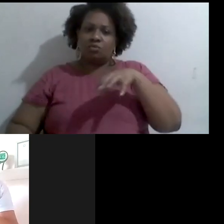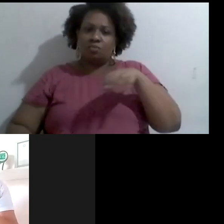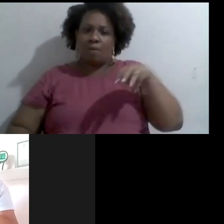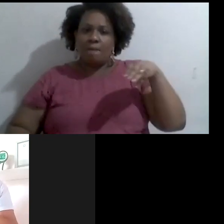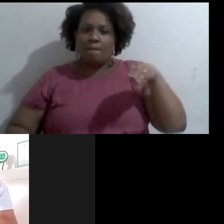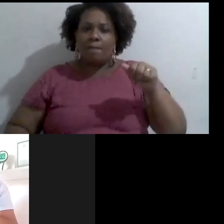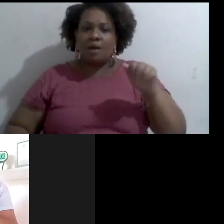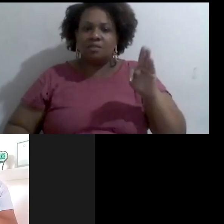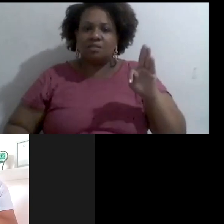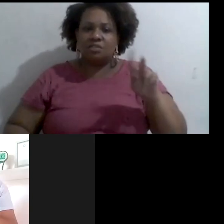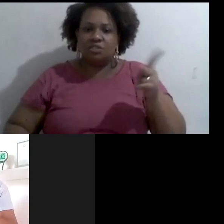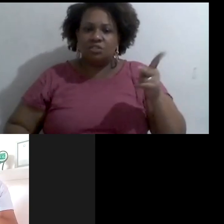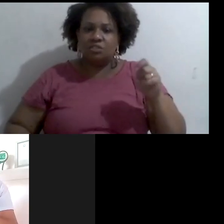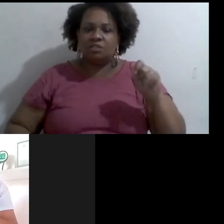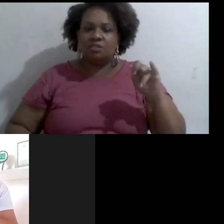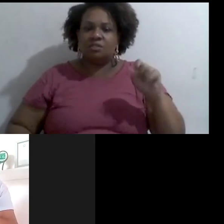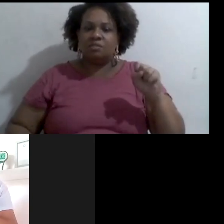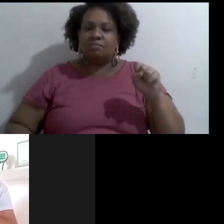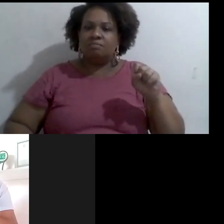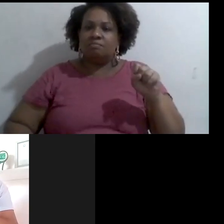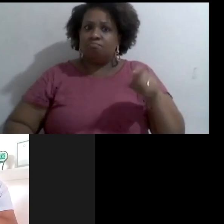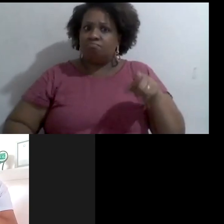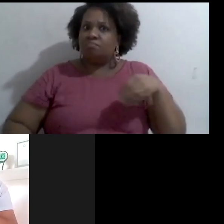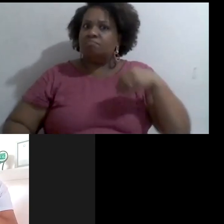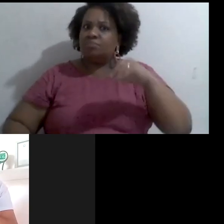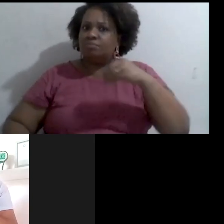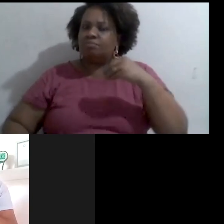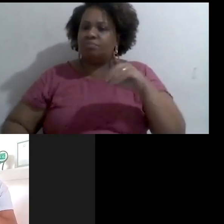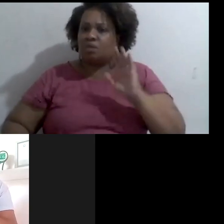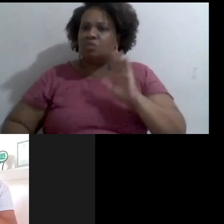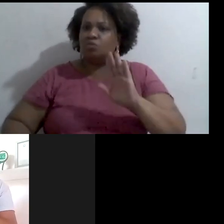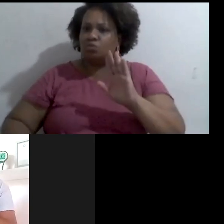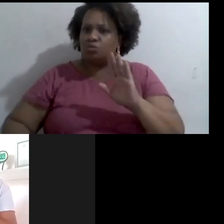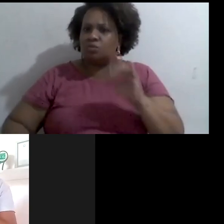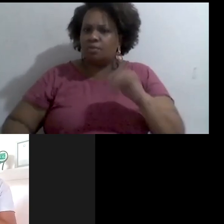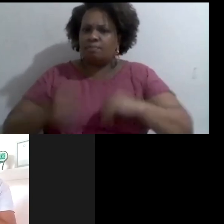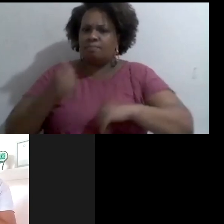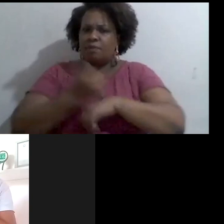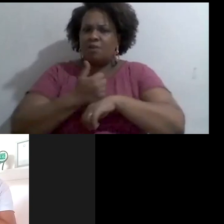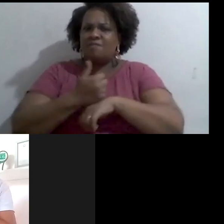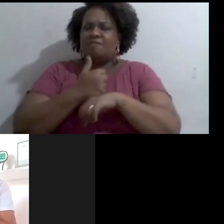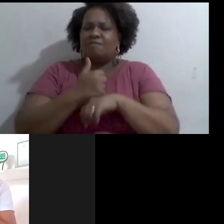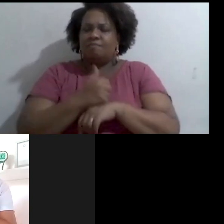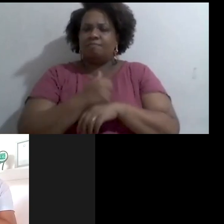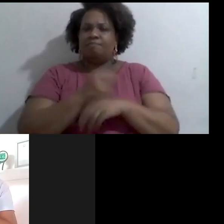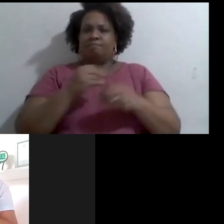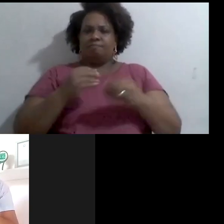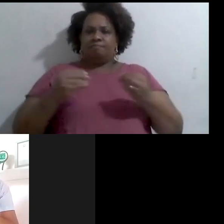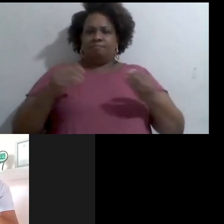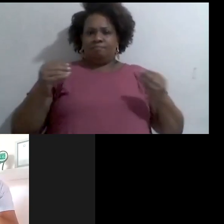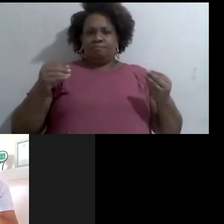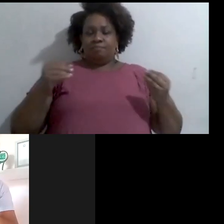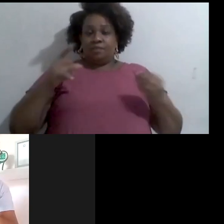agora, tem muito a contribuir, porque tem muitos profissionais, além de ter um outro